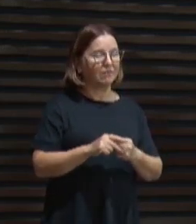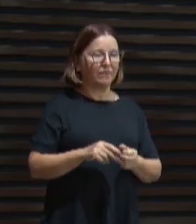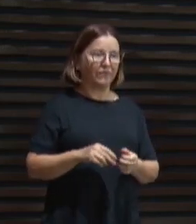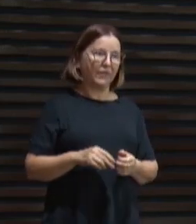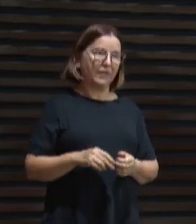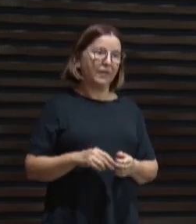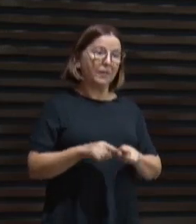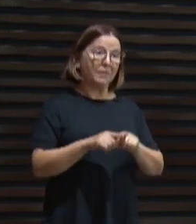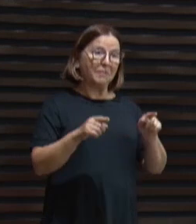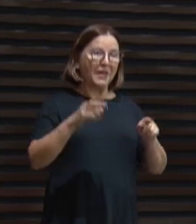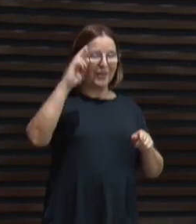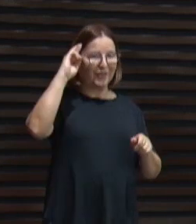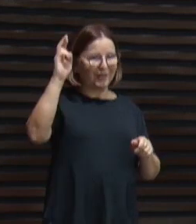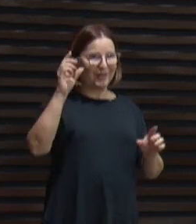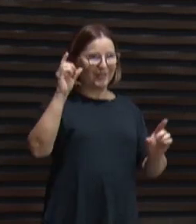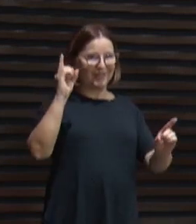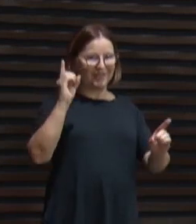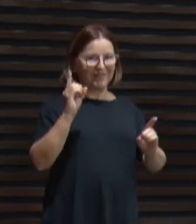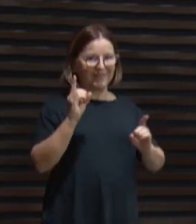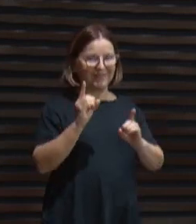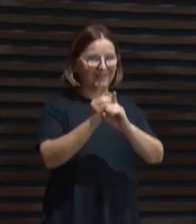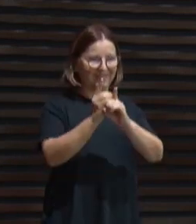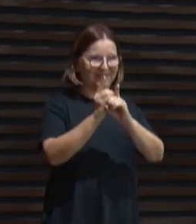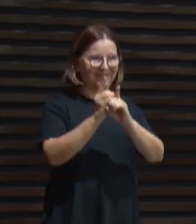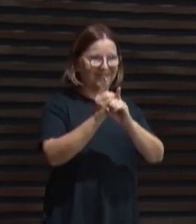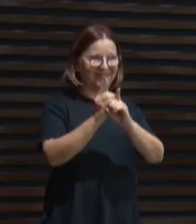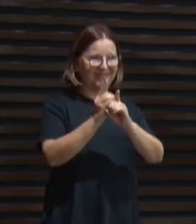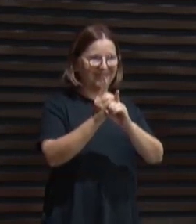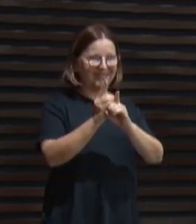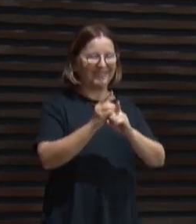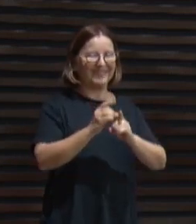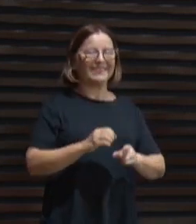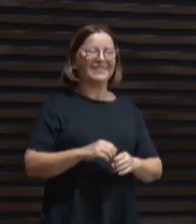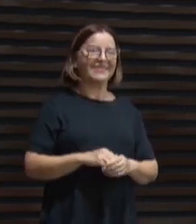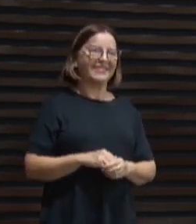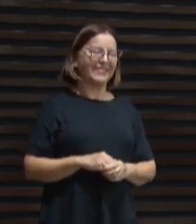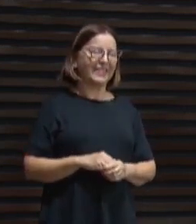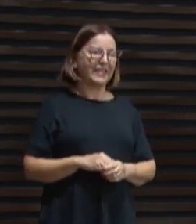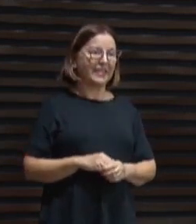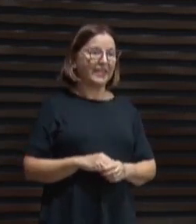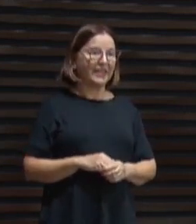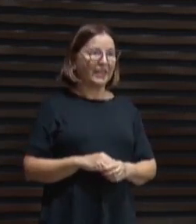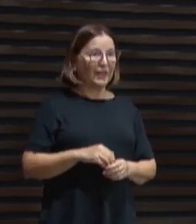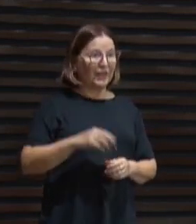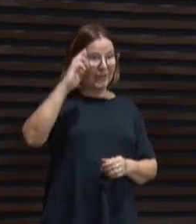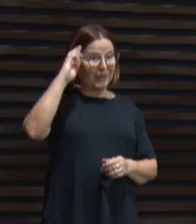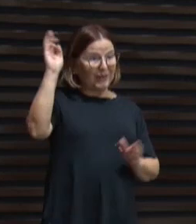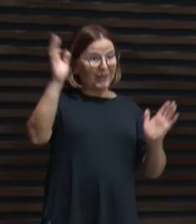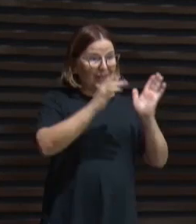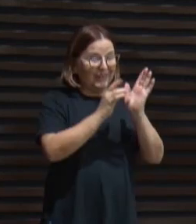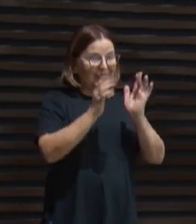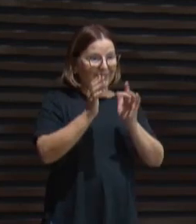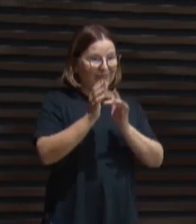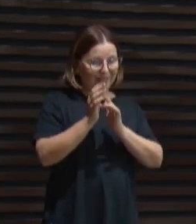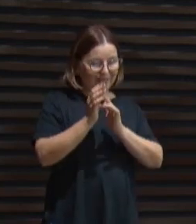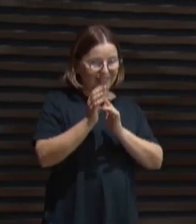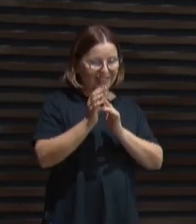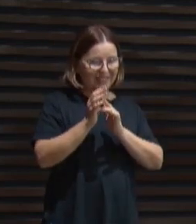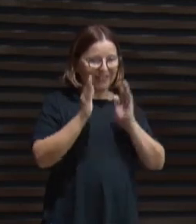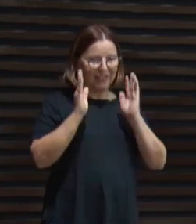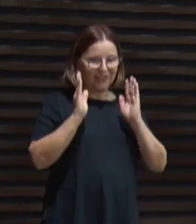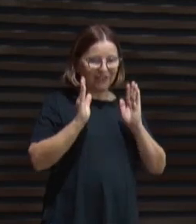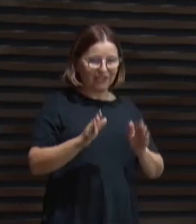ao encontro desses discípulos desertores. Aliás, o Senhor já havia deixado um